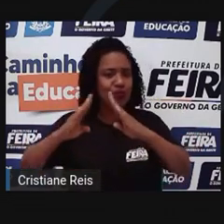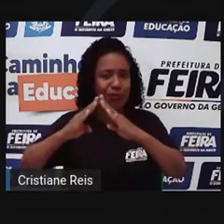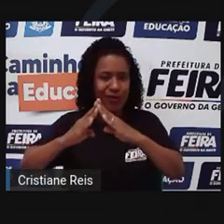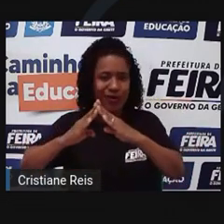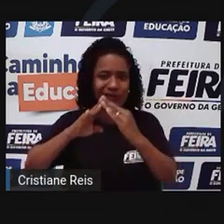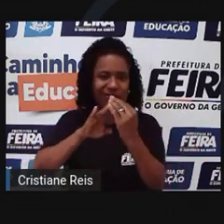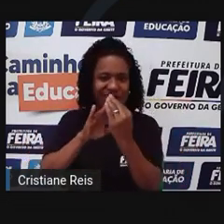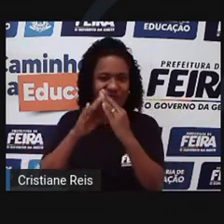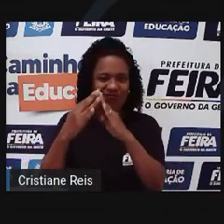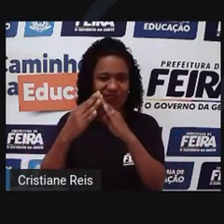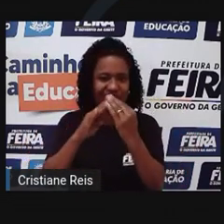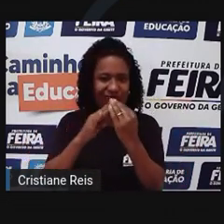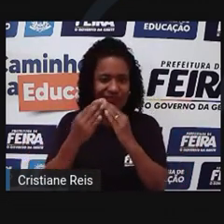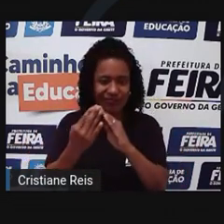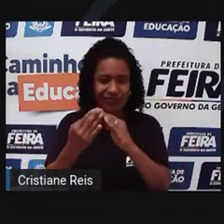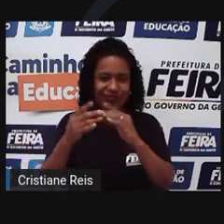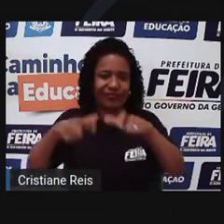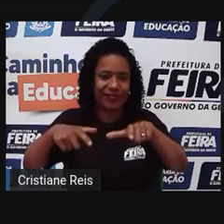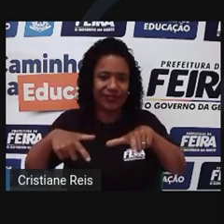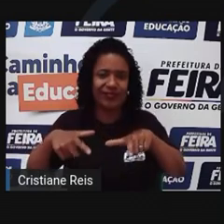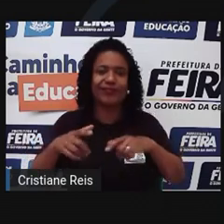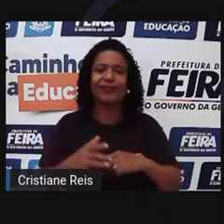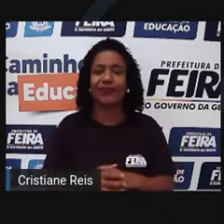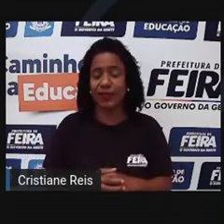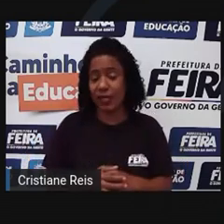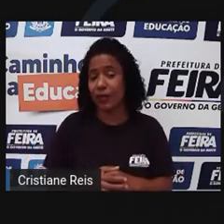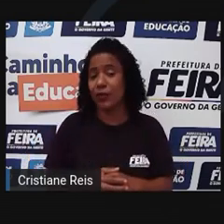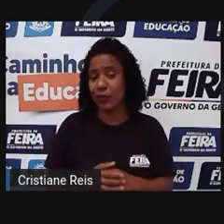se tornam um grupo vulnerável na educação.